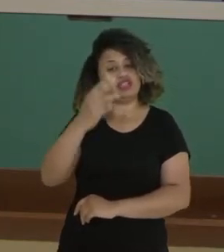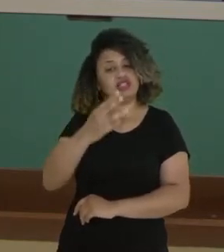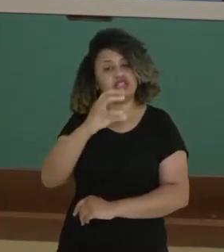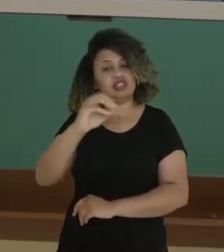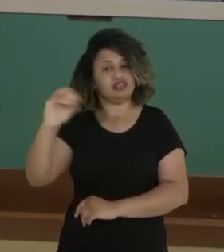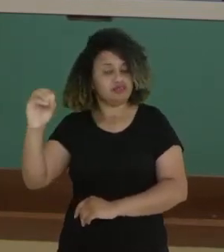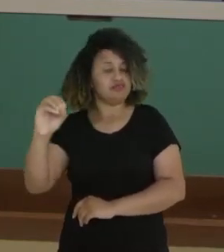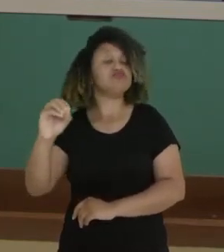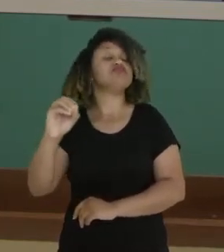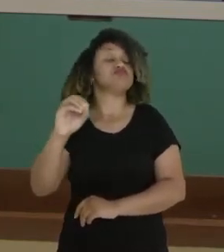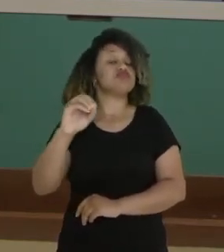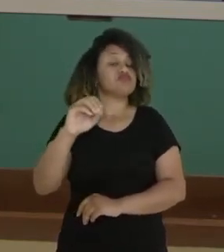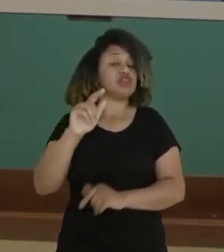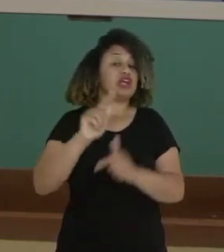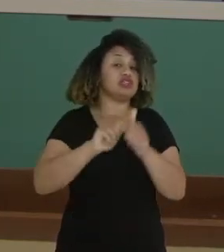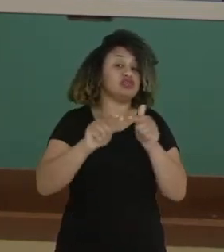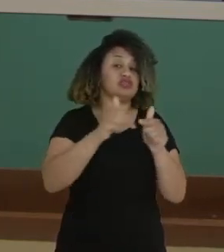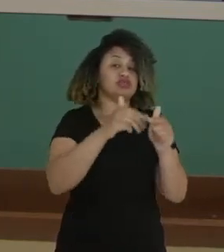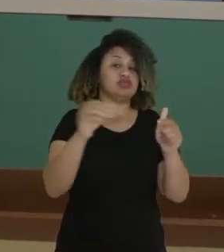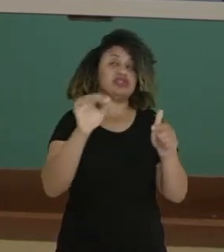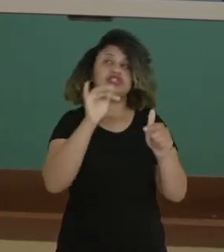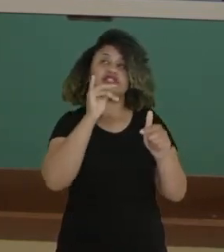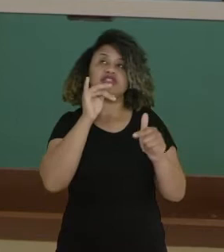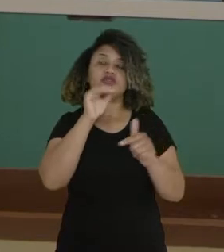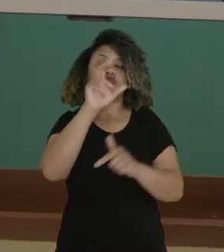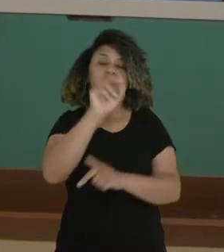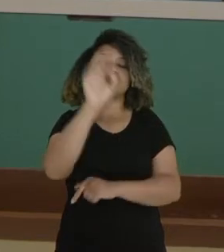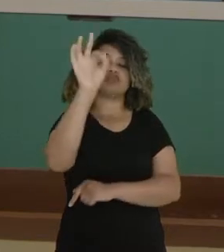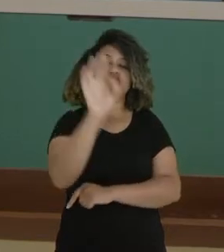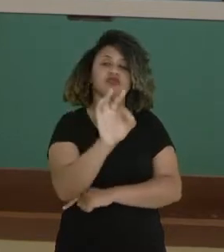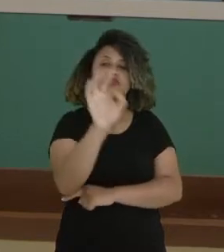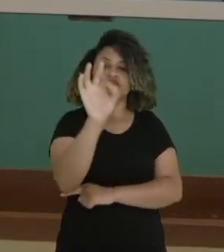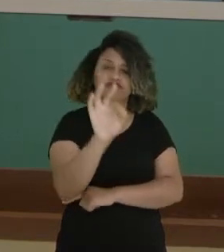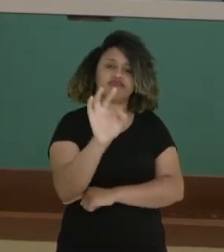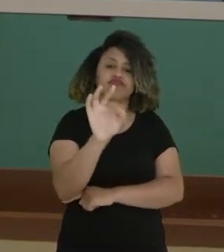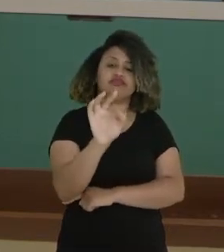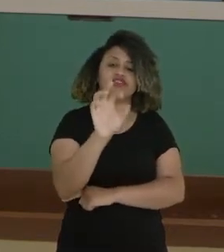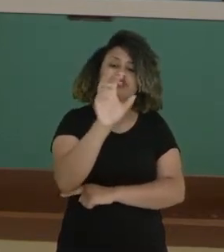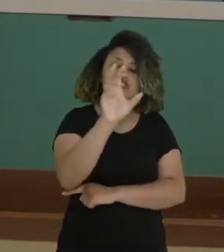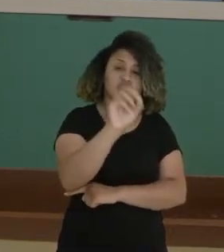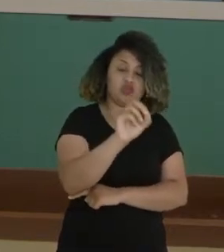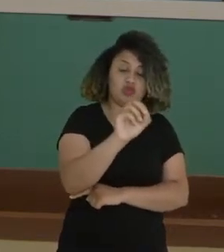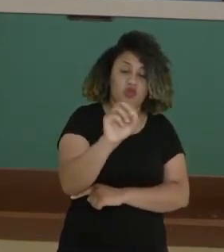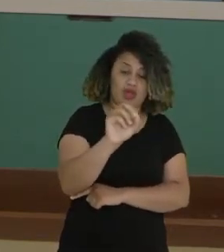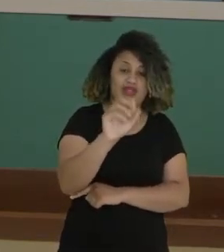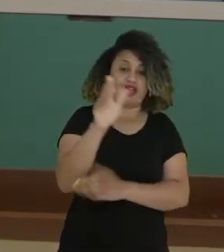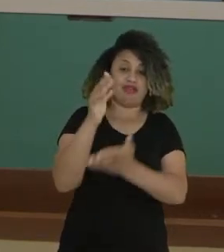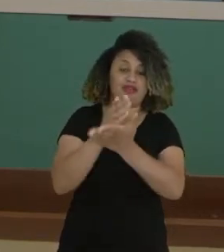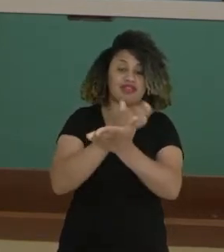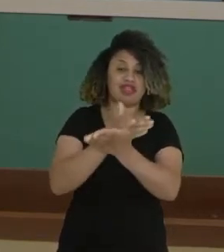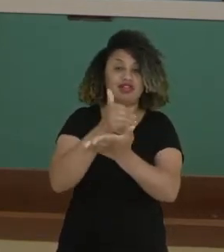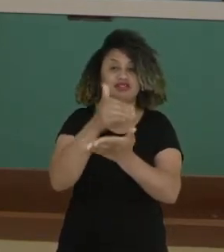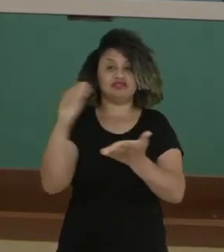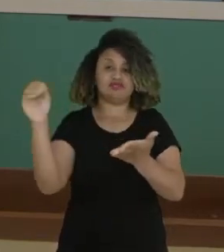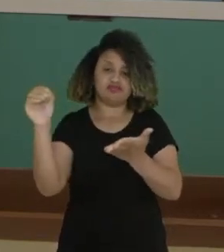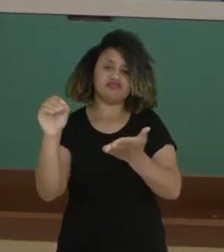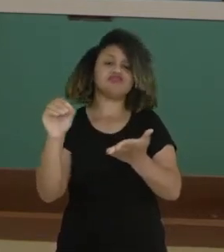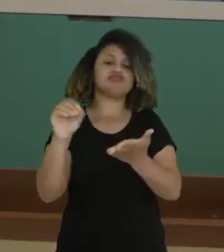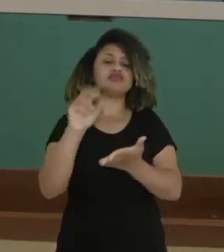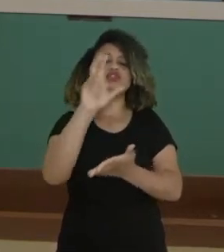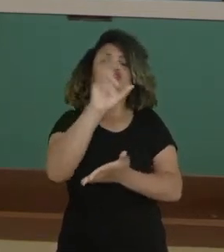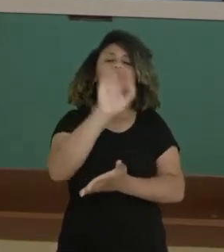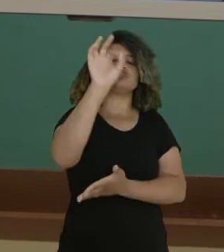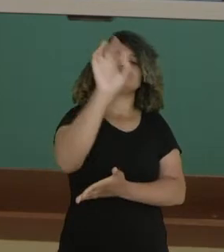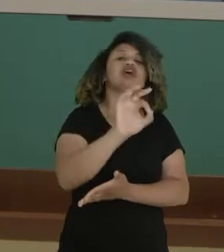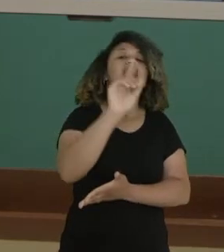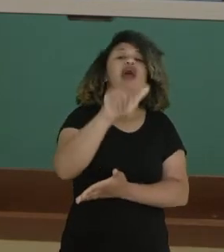divide em 100 partes. Por exemplo, 50%. 50%. 50 não é metade de 100? Então, sempre que se refere a